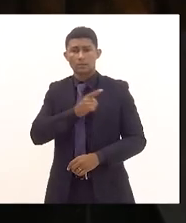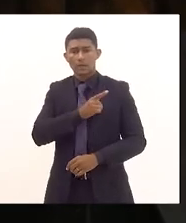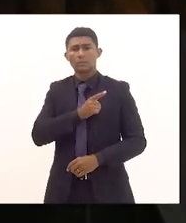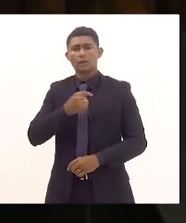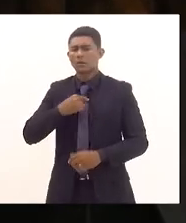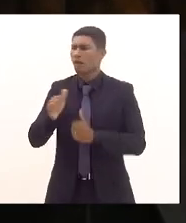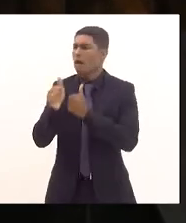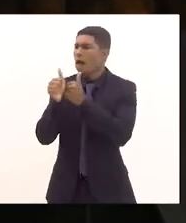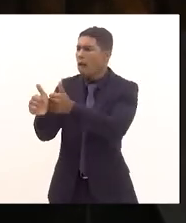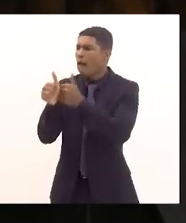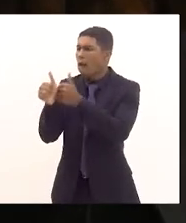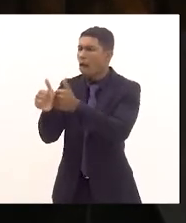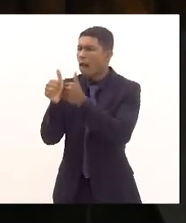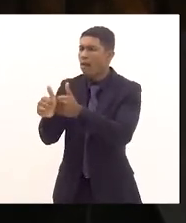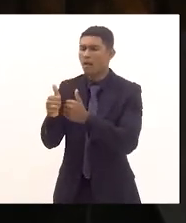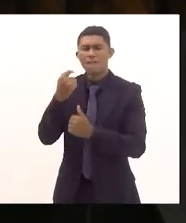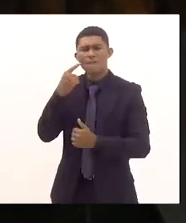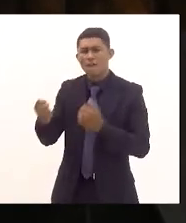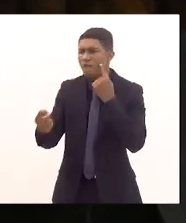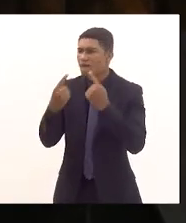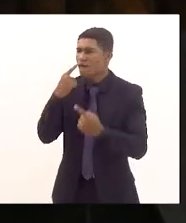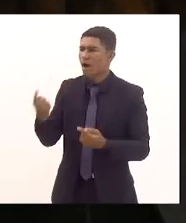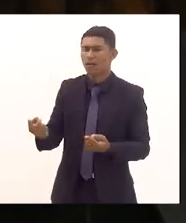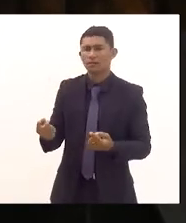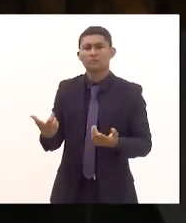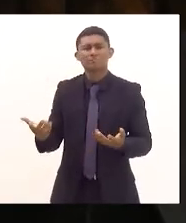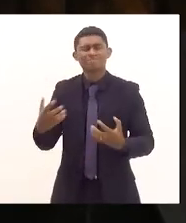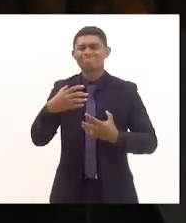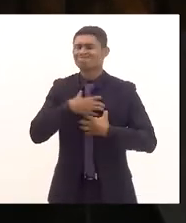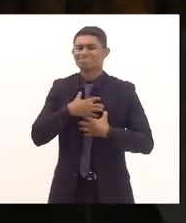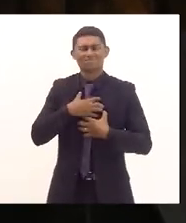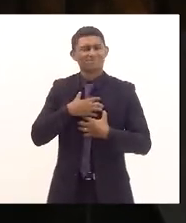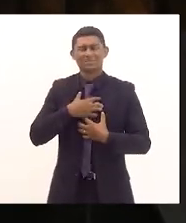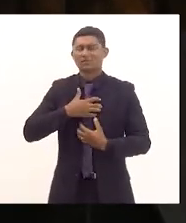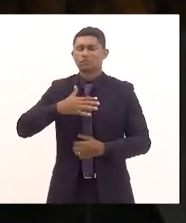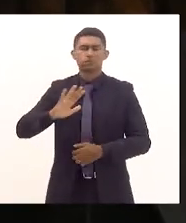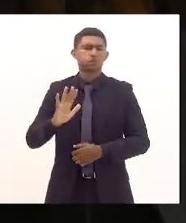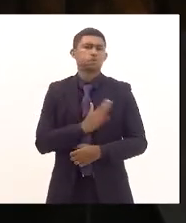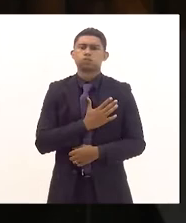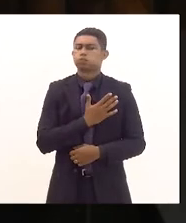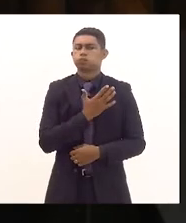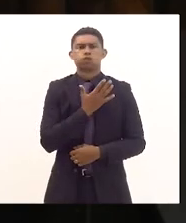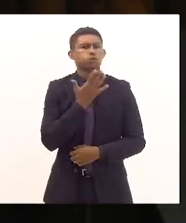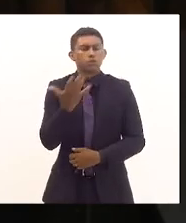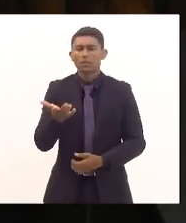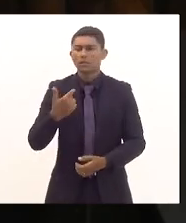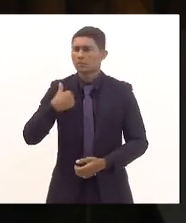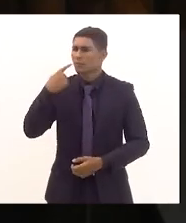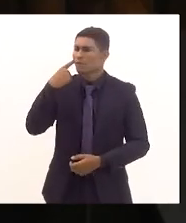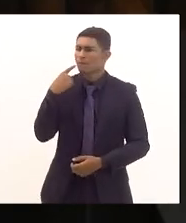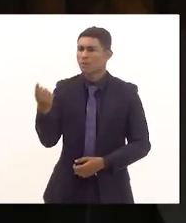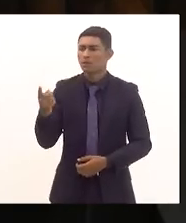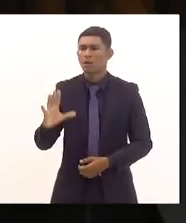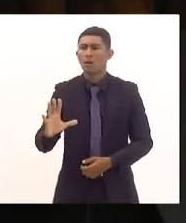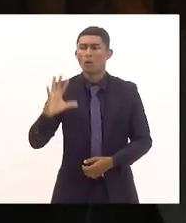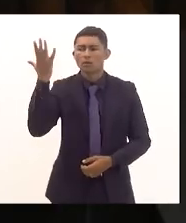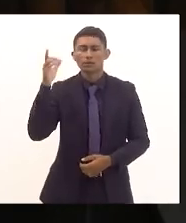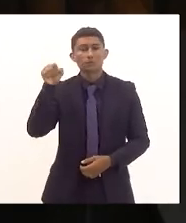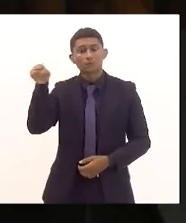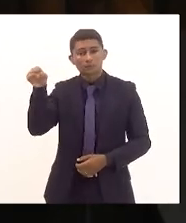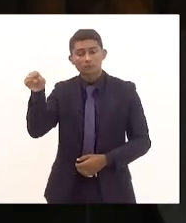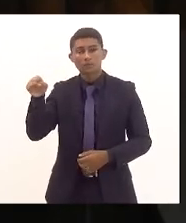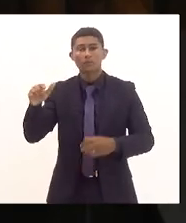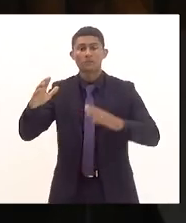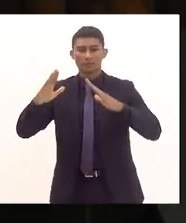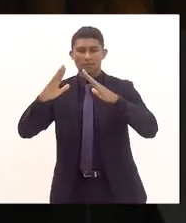e é com muita é com muito desgosto que a gente viu o que aconteceu na maternidade